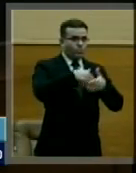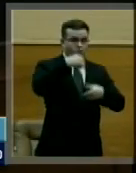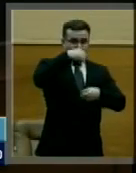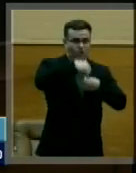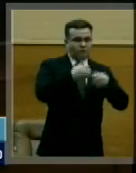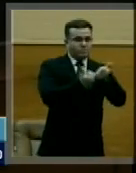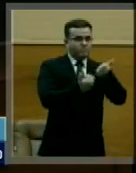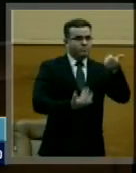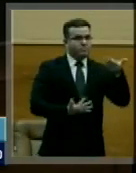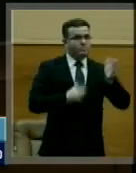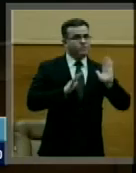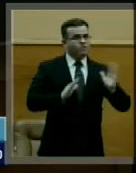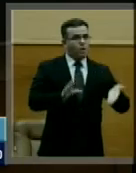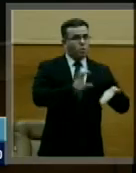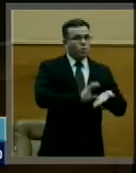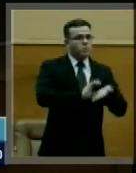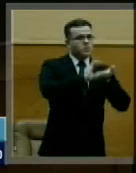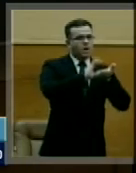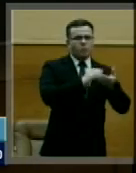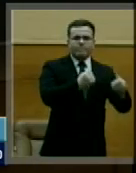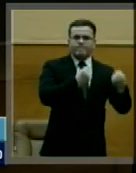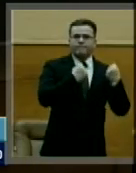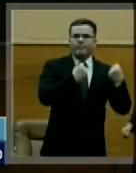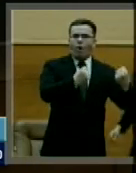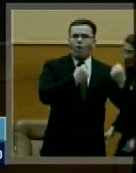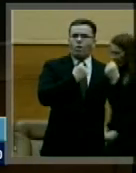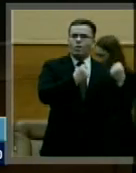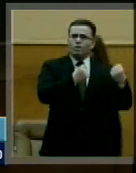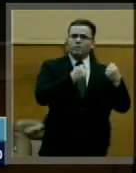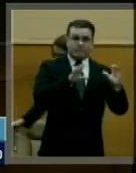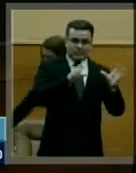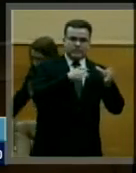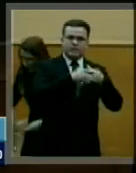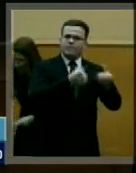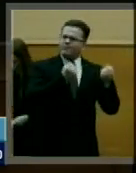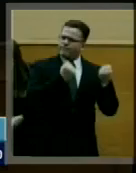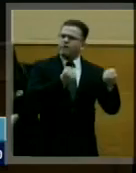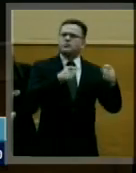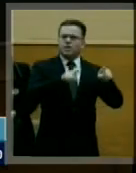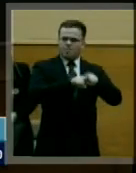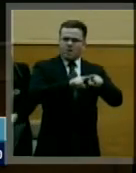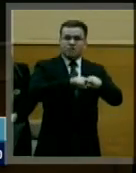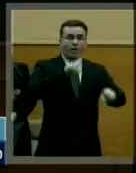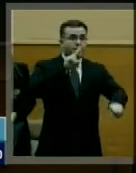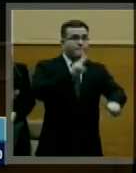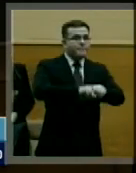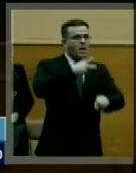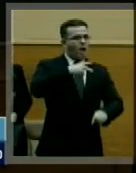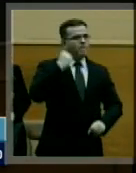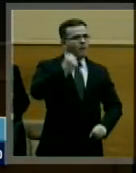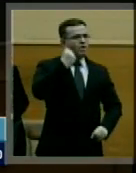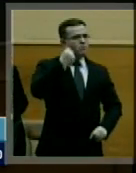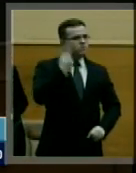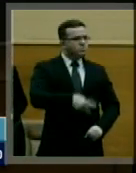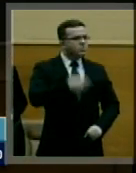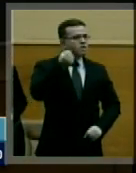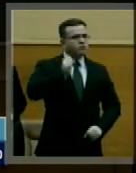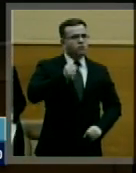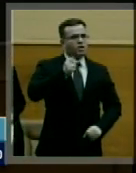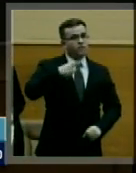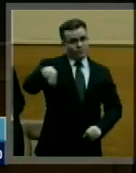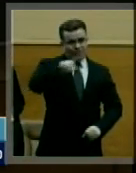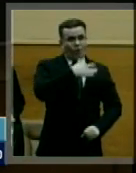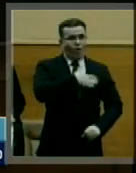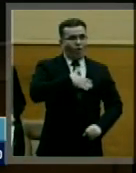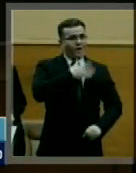um conselho deliberativo muito forte e um time também muito forte, um time que foi bicampeão sergipano. Quem gosta do